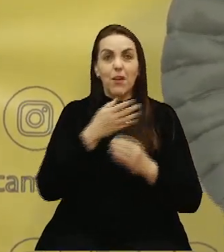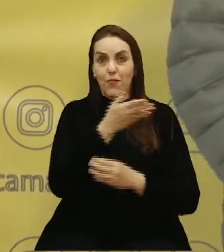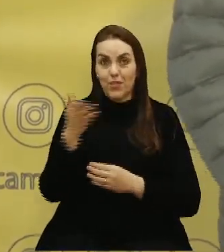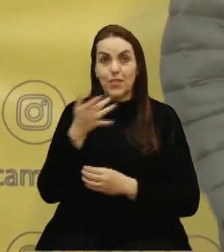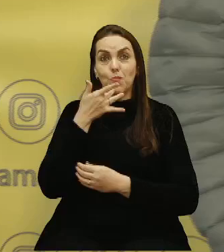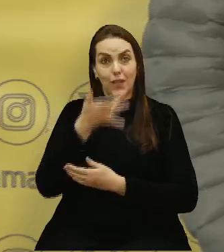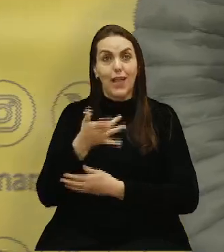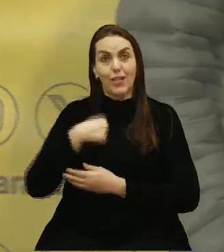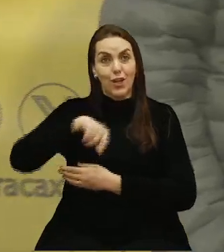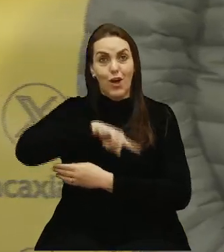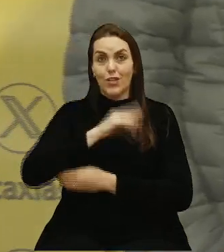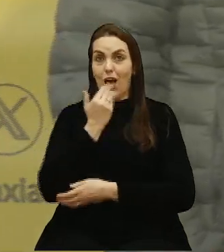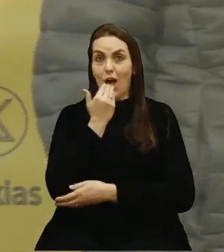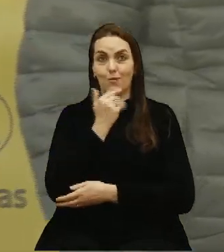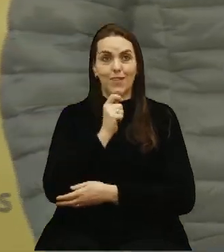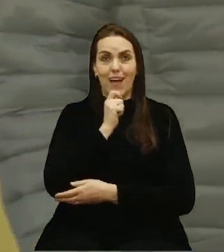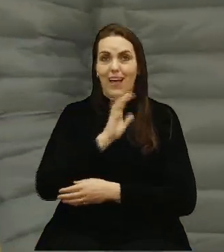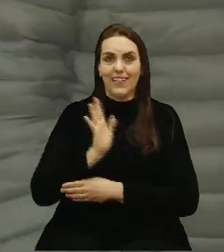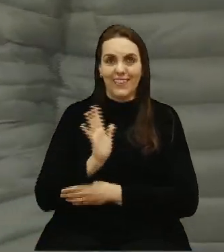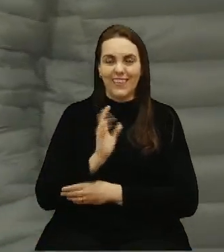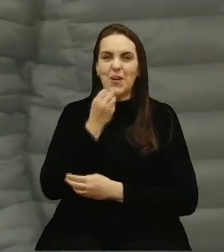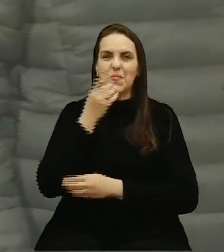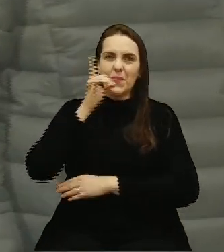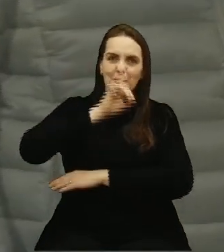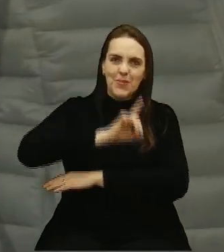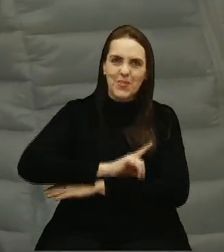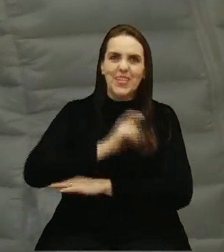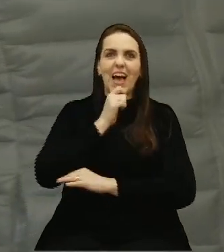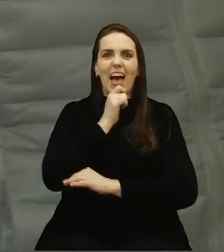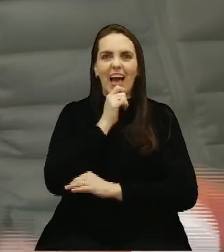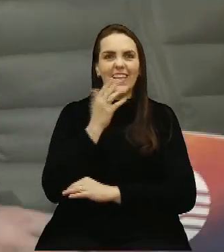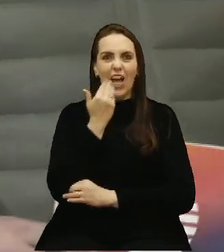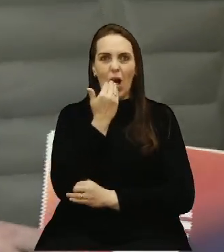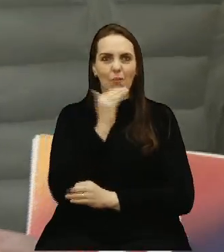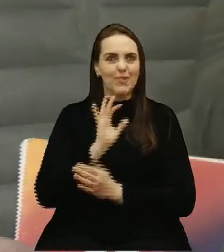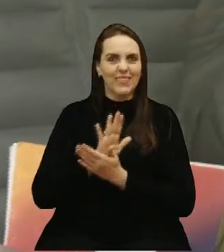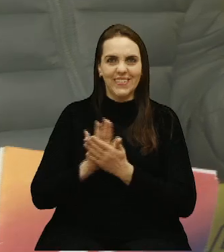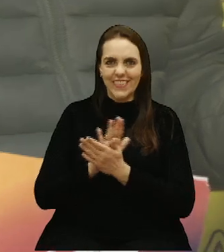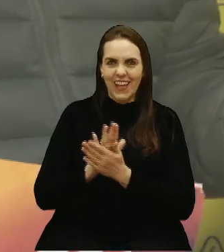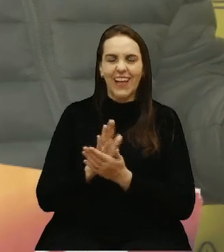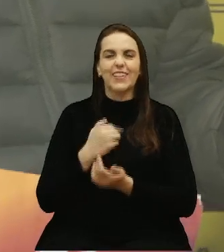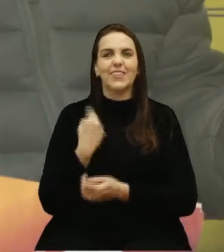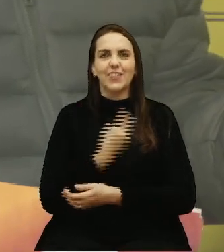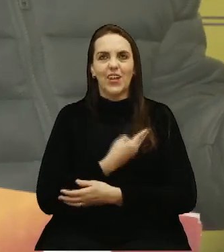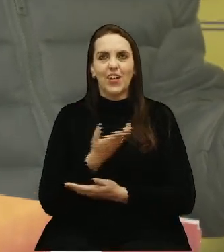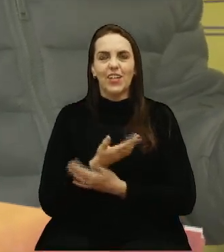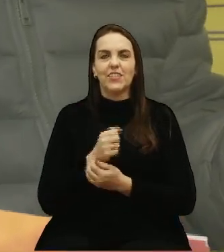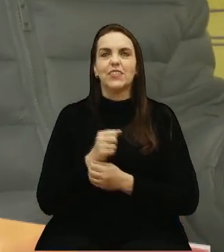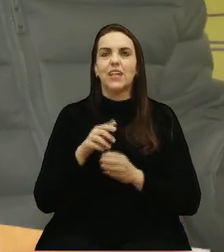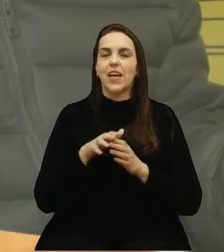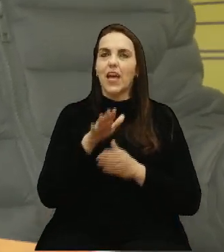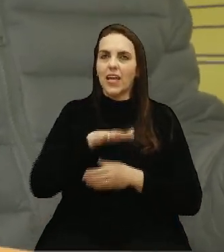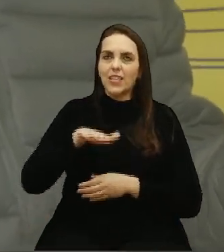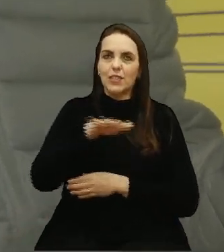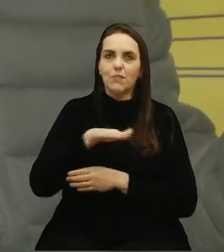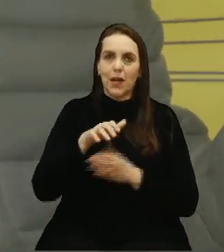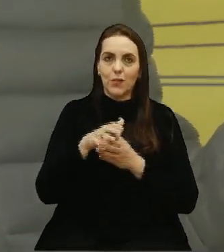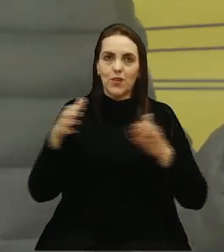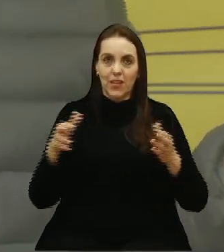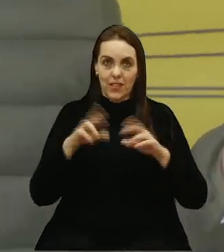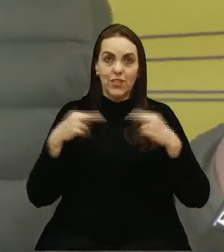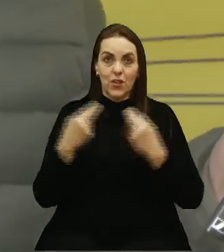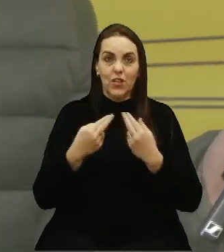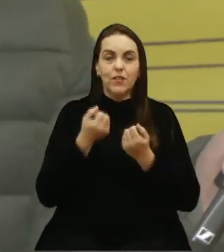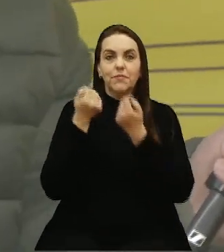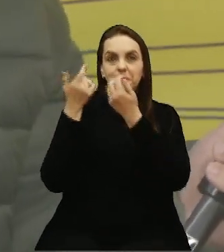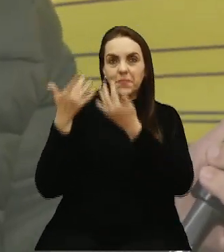ainda não almoçou. Bom dia, então, para quem ainda não almoçou como nós aqui. Pois é, eu aproveitei esse espaço de Grande Expediente hoje para contar de